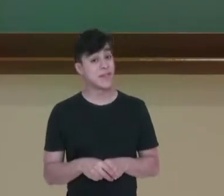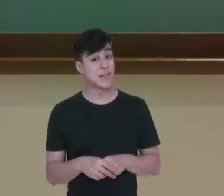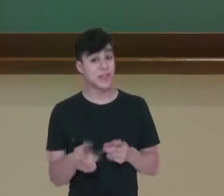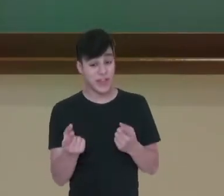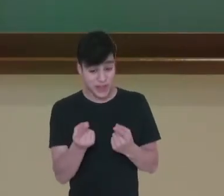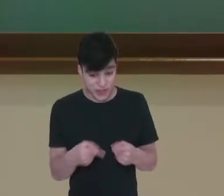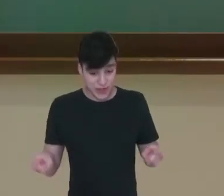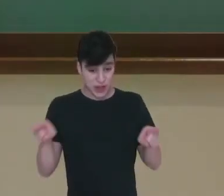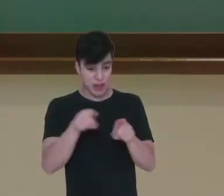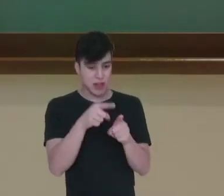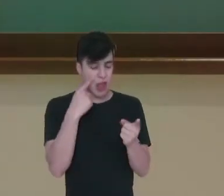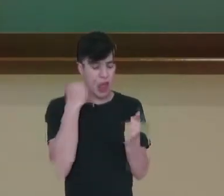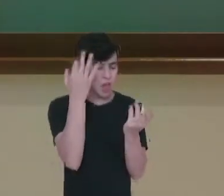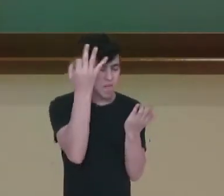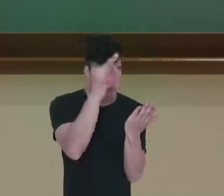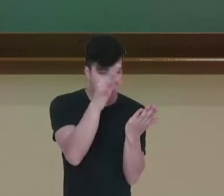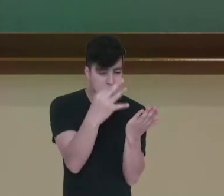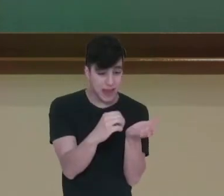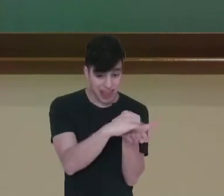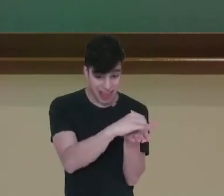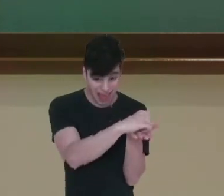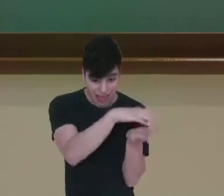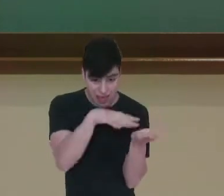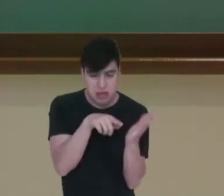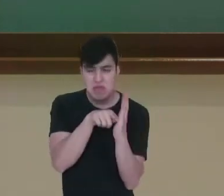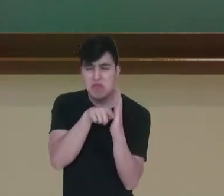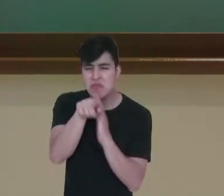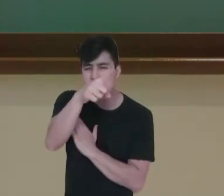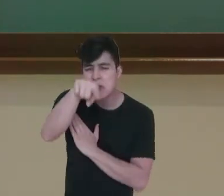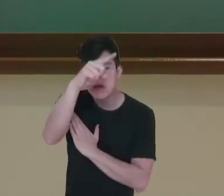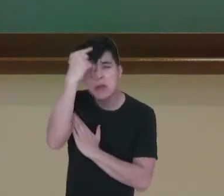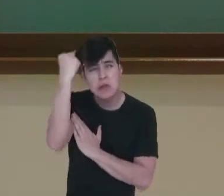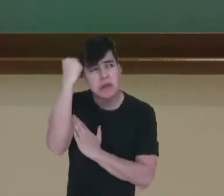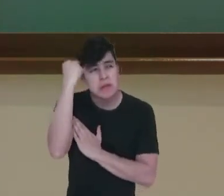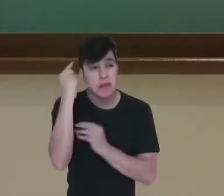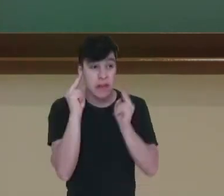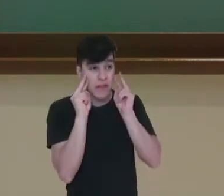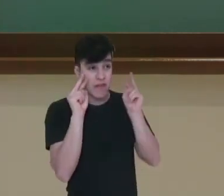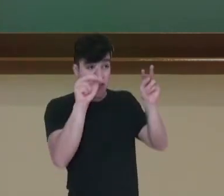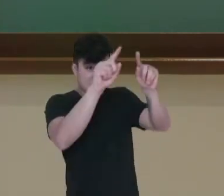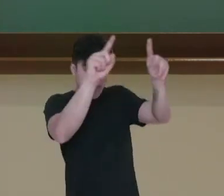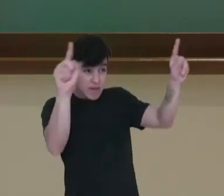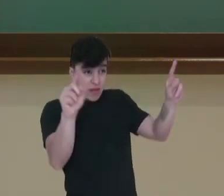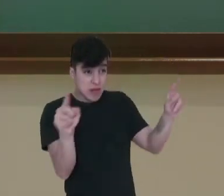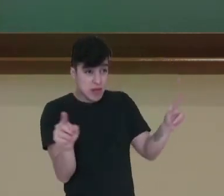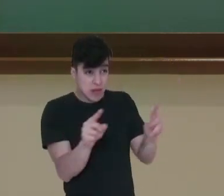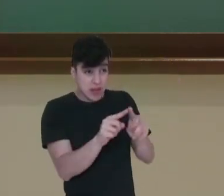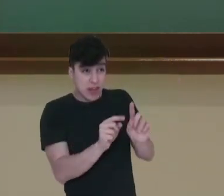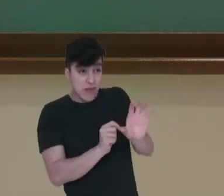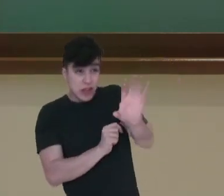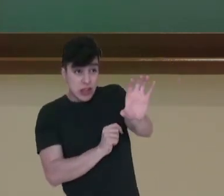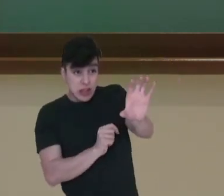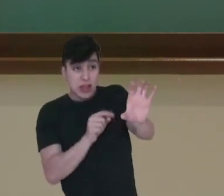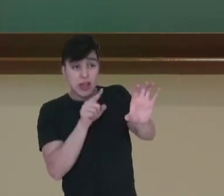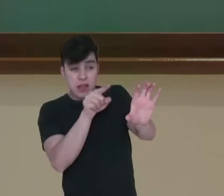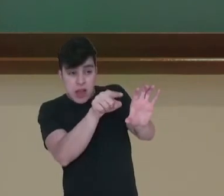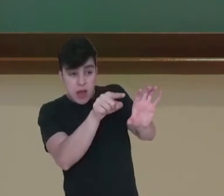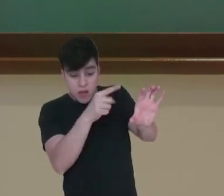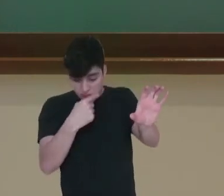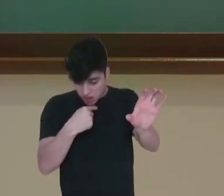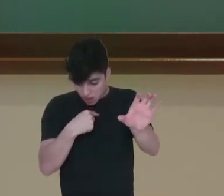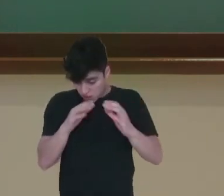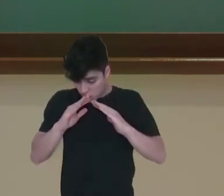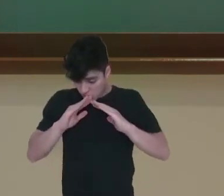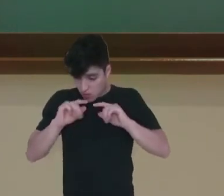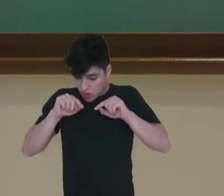Voltamos para a correção da atividade, então ficou a pergunta para vocês observarem o mapa e identificarem o tipo de vegetação presente no teu local